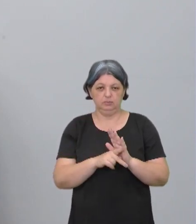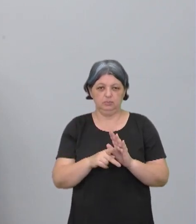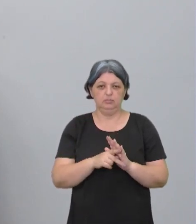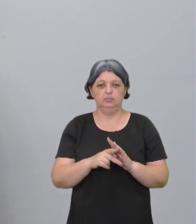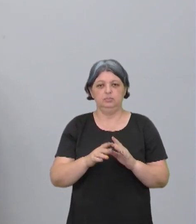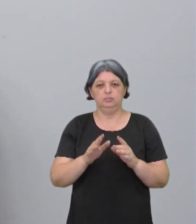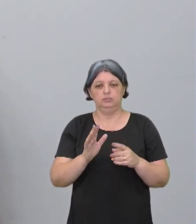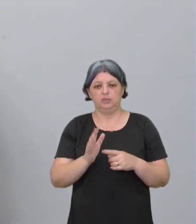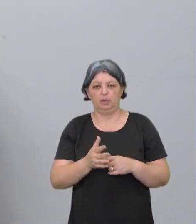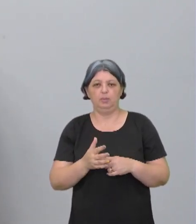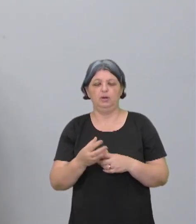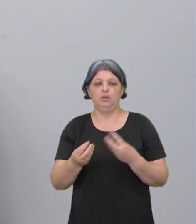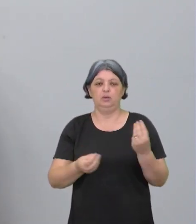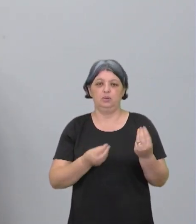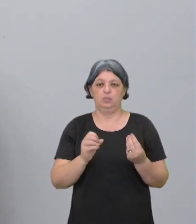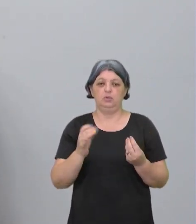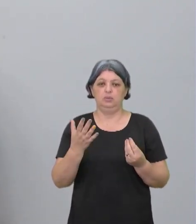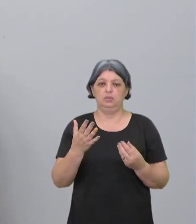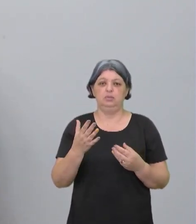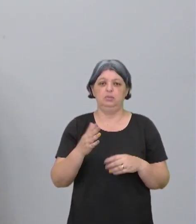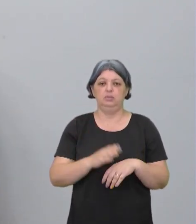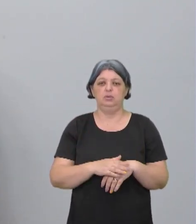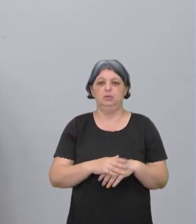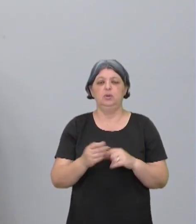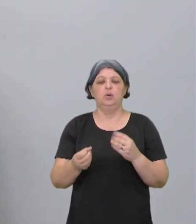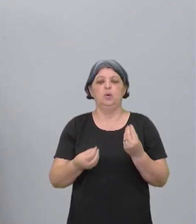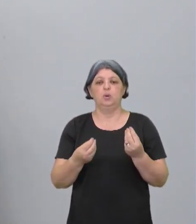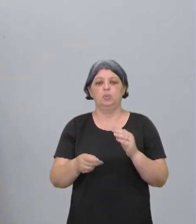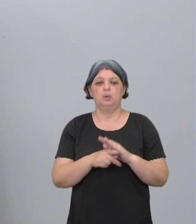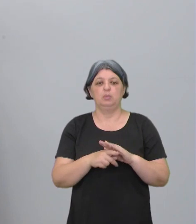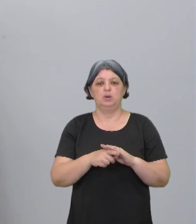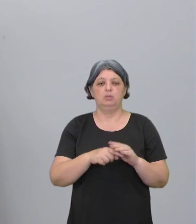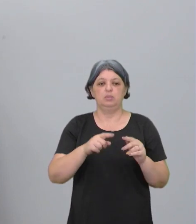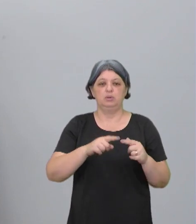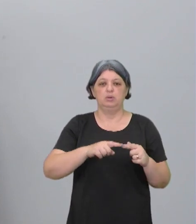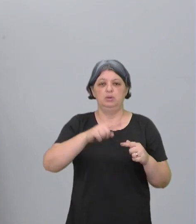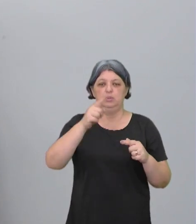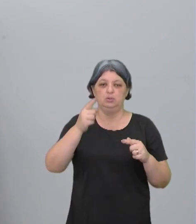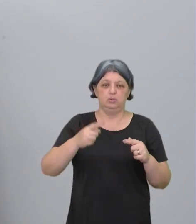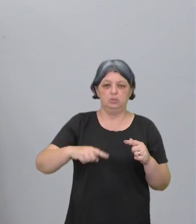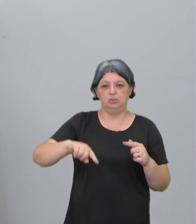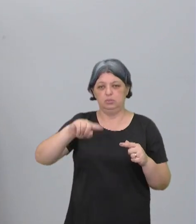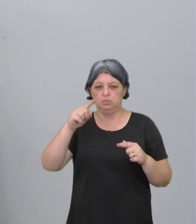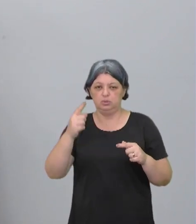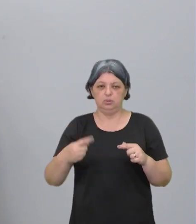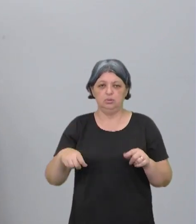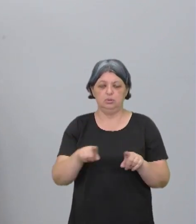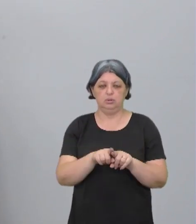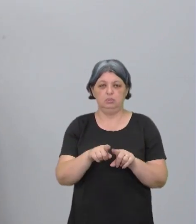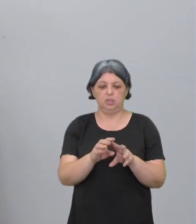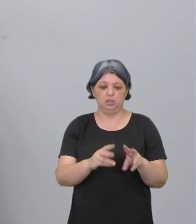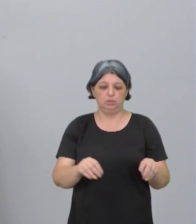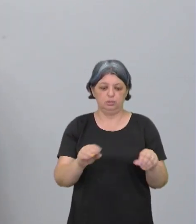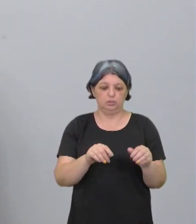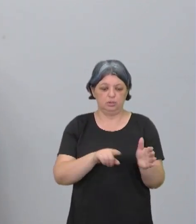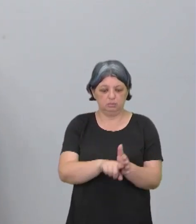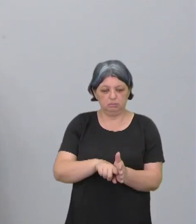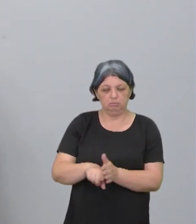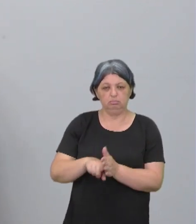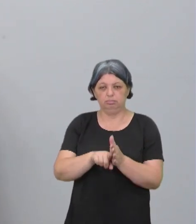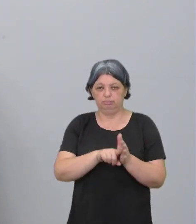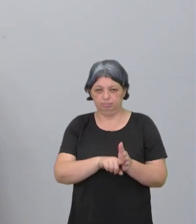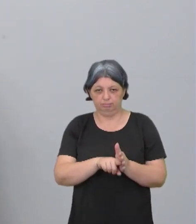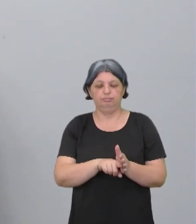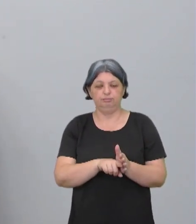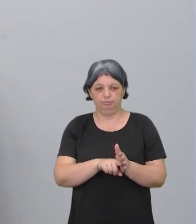como funcionava, e a questão como que as ondas, você utilizar o conceito de ondas para estudar o solo, né? Porque a nossa função é essa, estudar o solo através